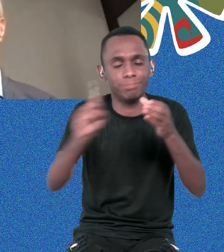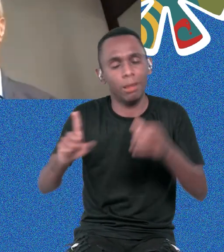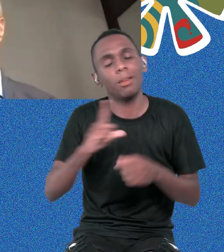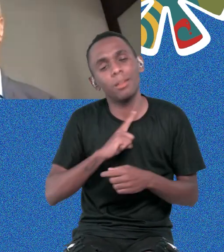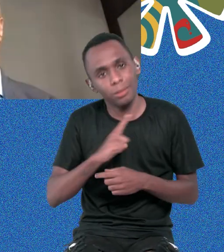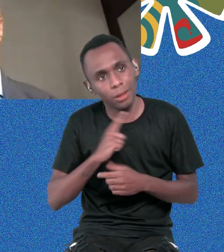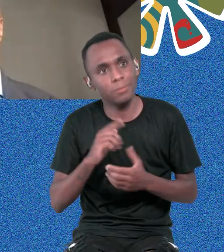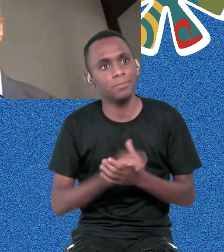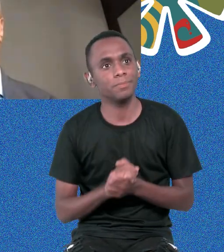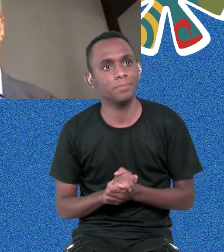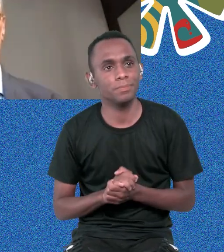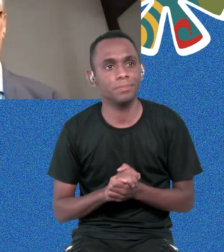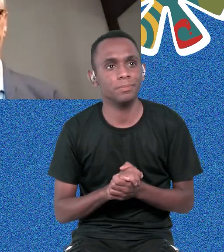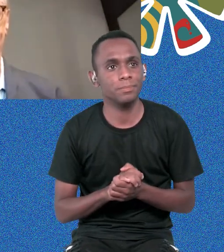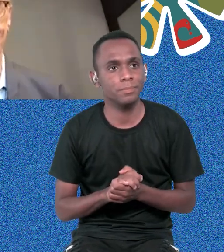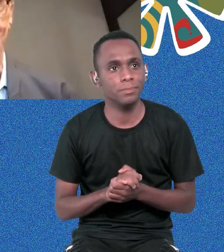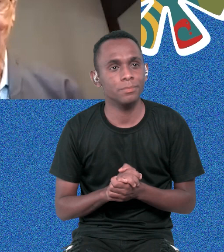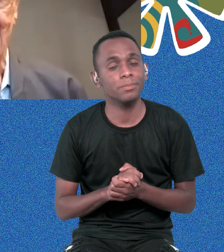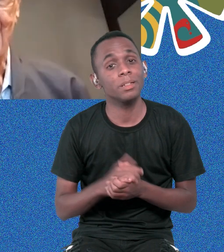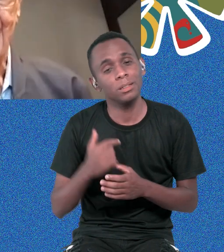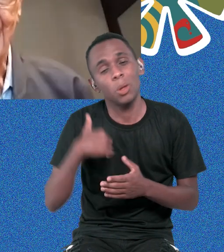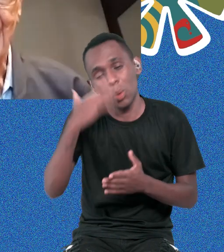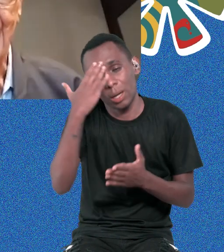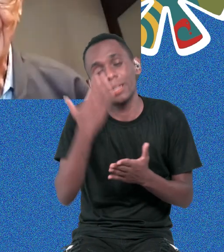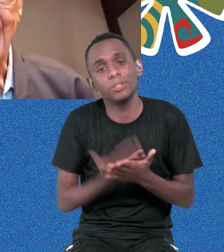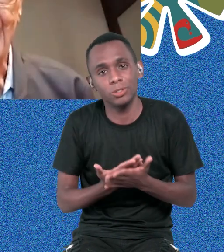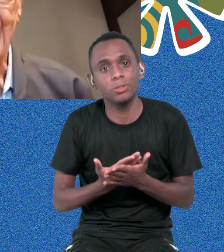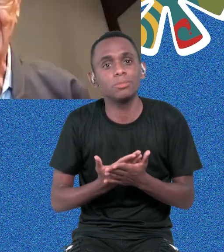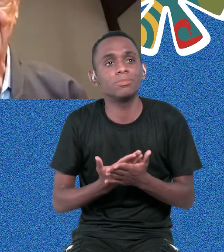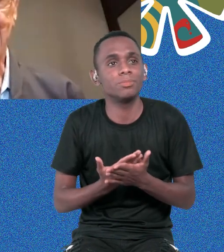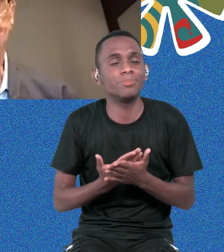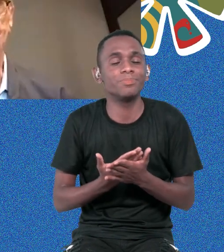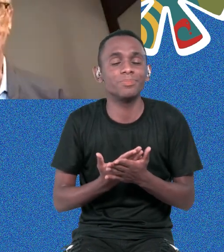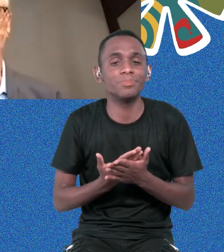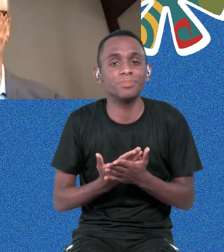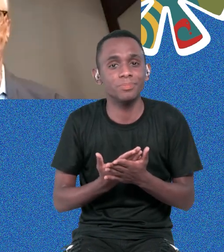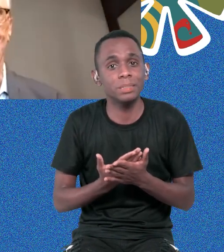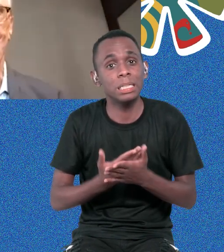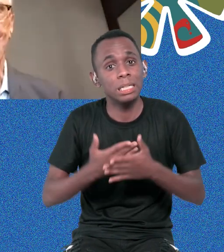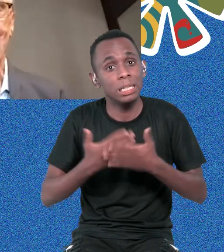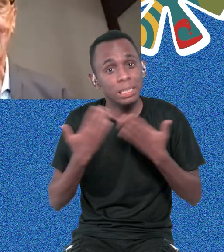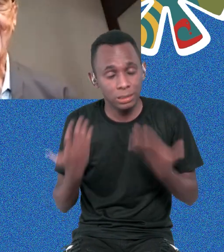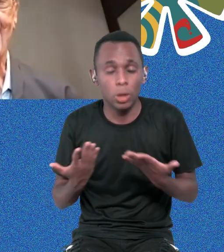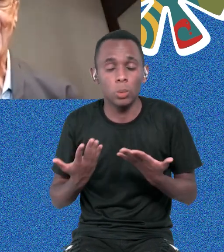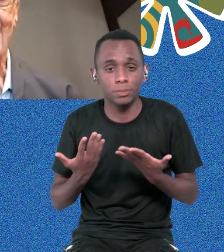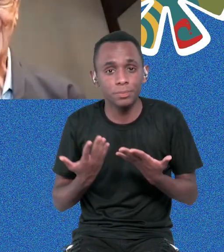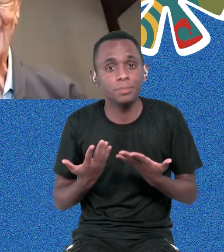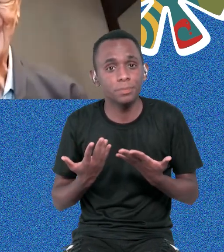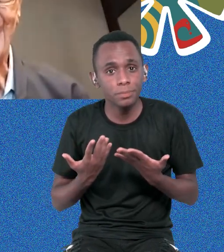ele tem, né? Então, eu acho que é isso. Fica aí, né,